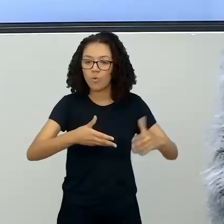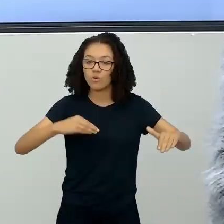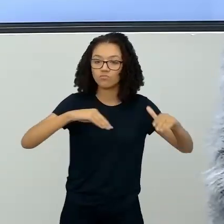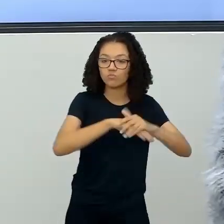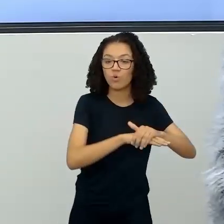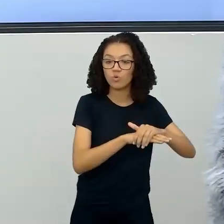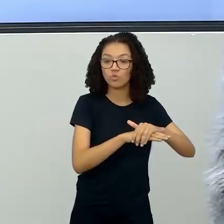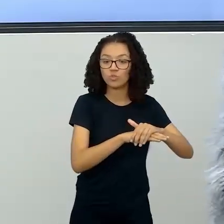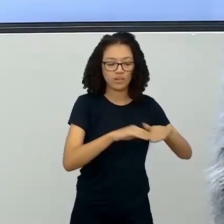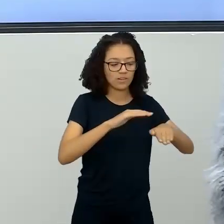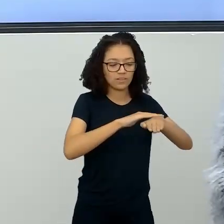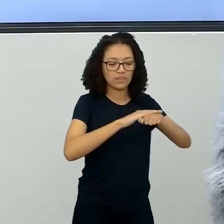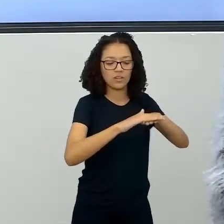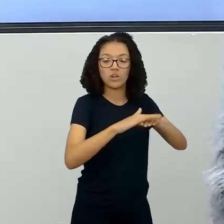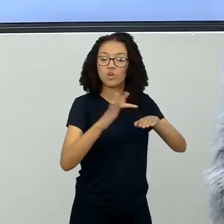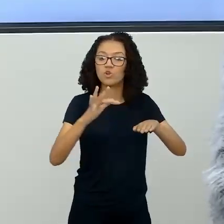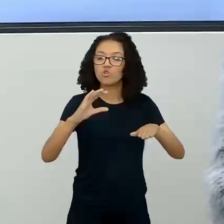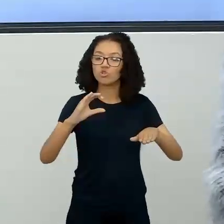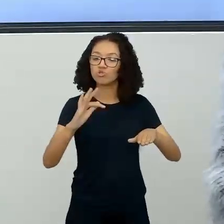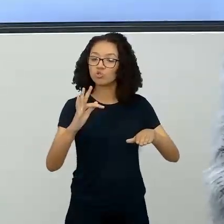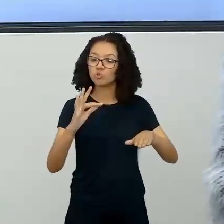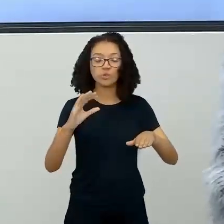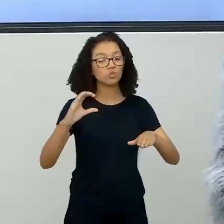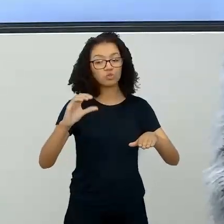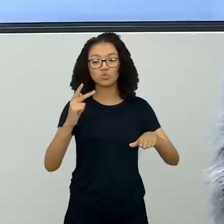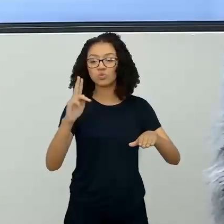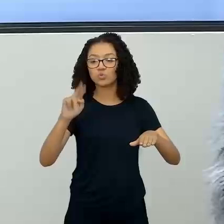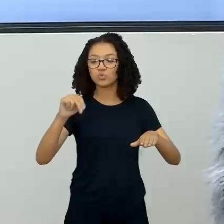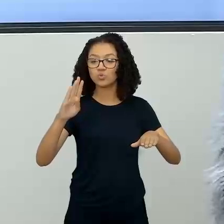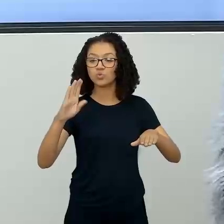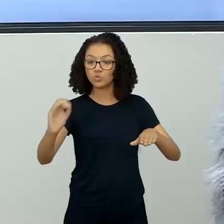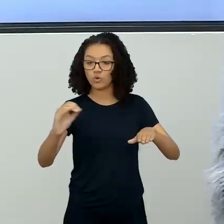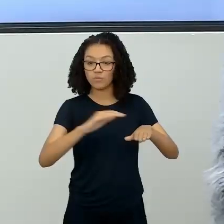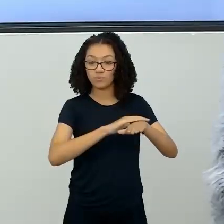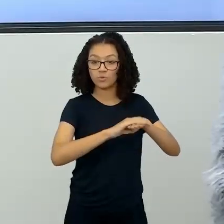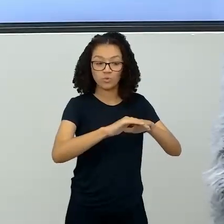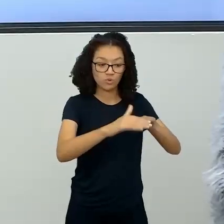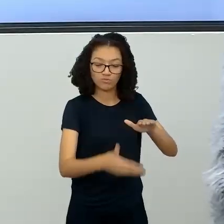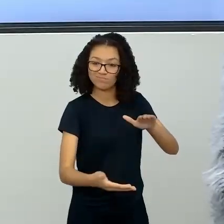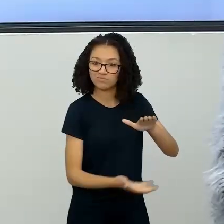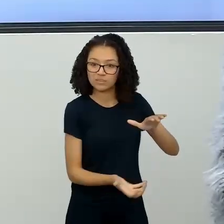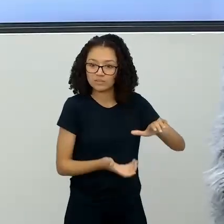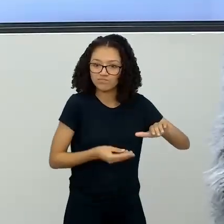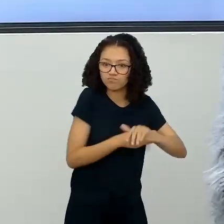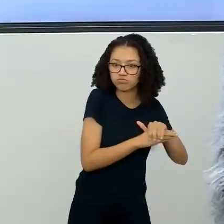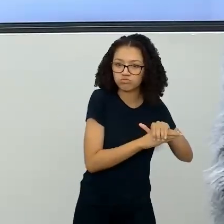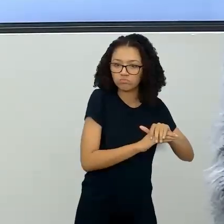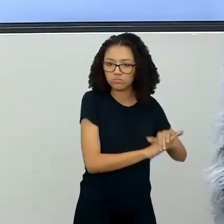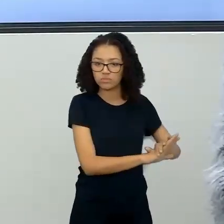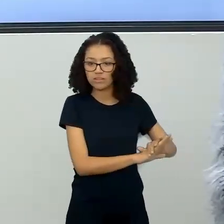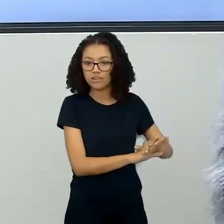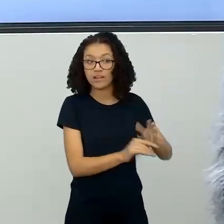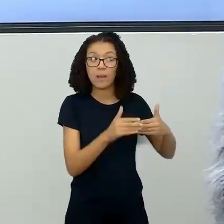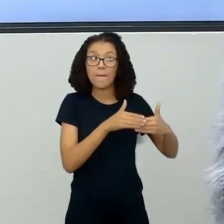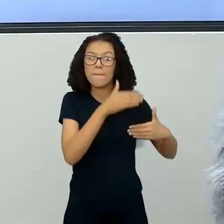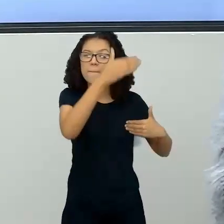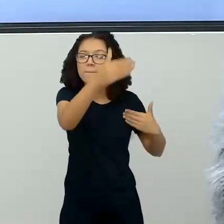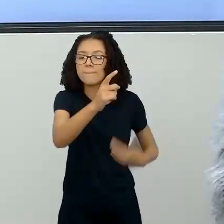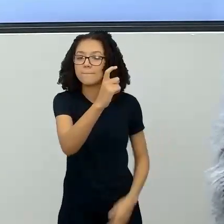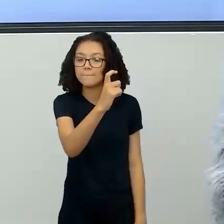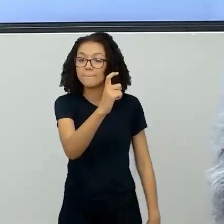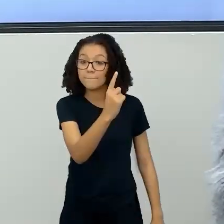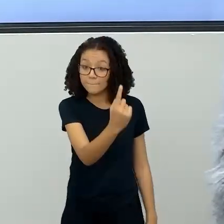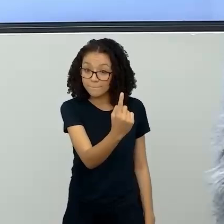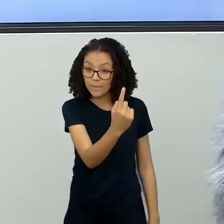têm alto grau radioativo e só daqui a 1.500 anos que vai poder ser